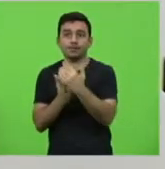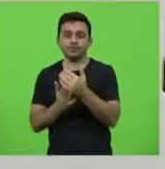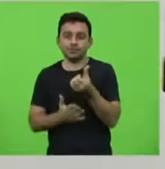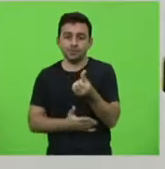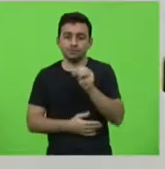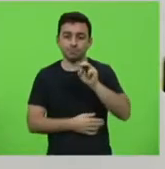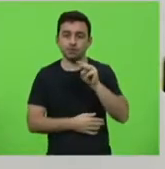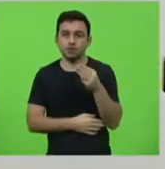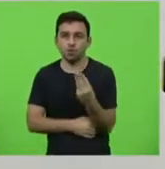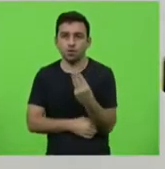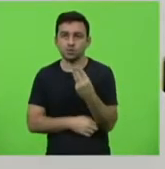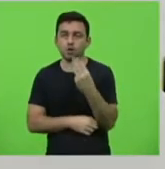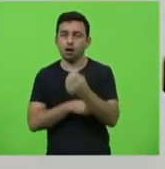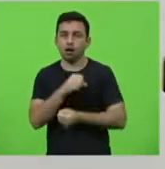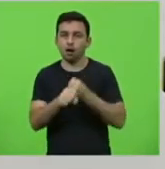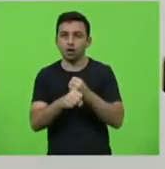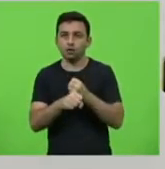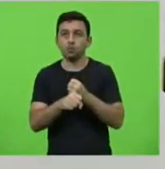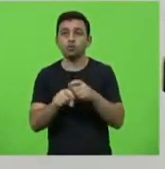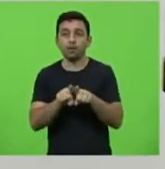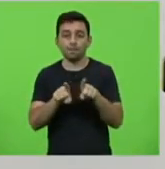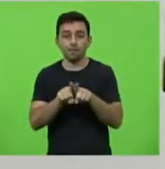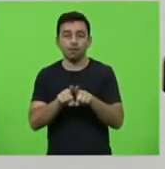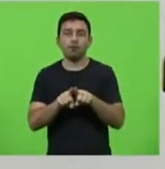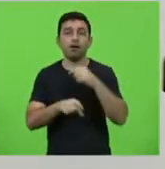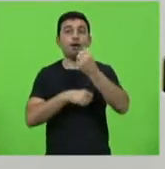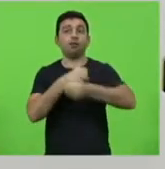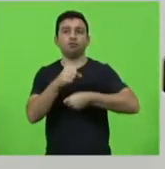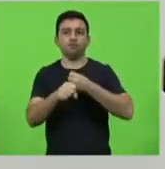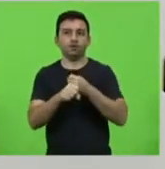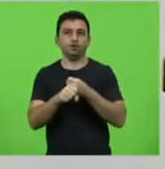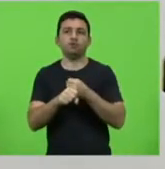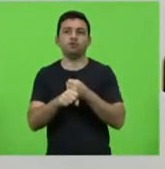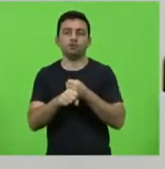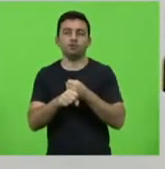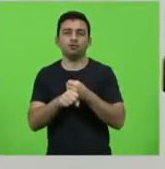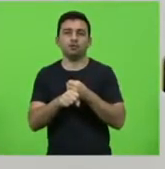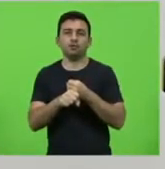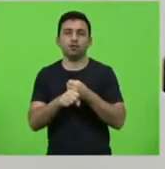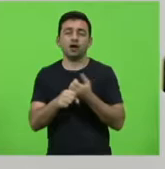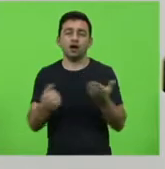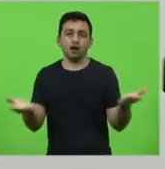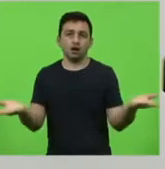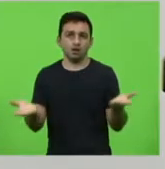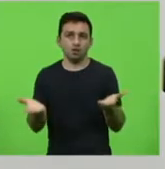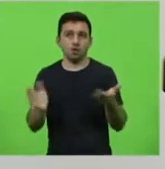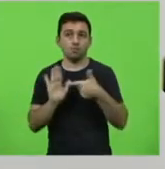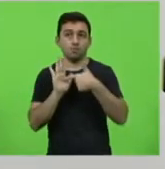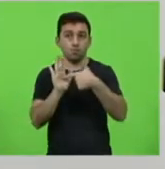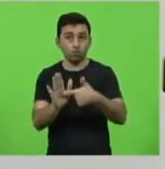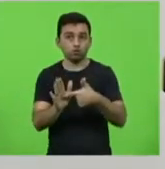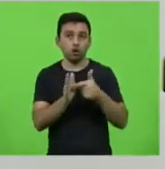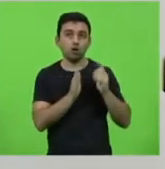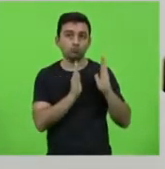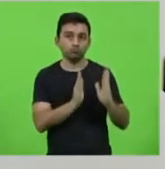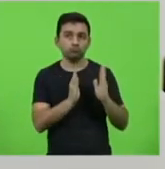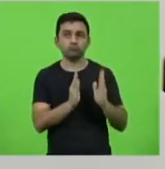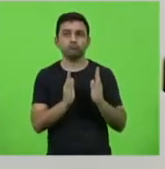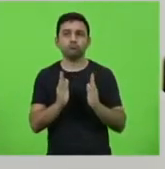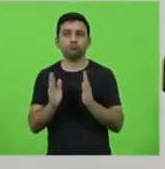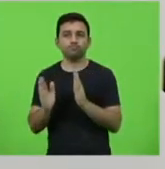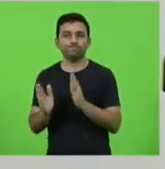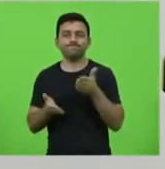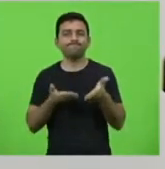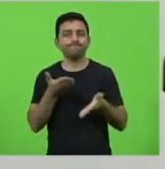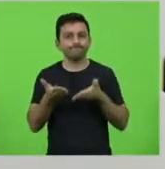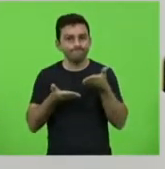anuais, esse ano e o ano que vem. Então, é com essa demonstração que se organiza um